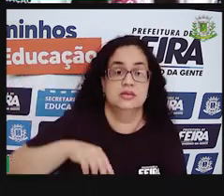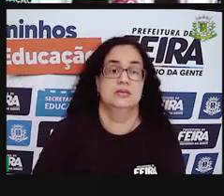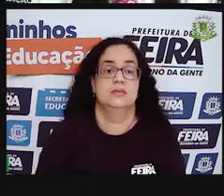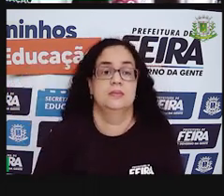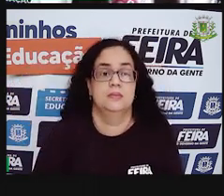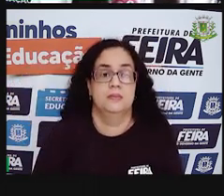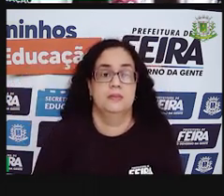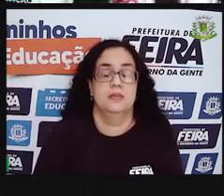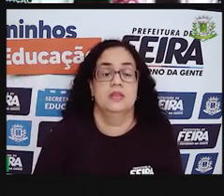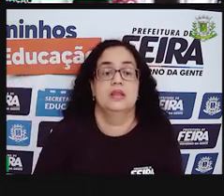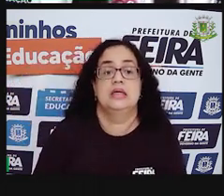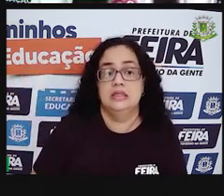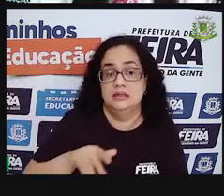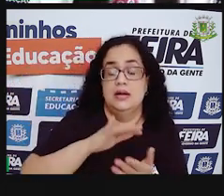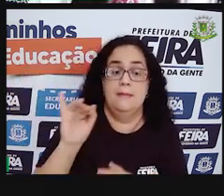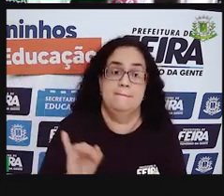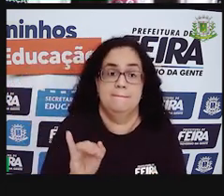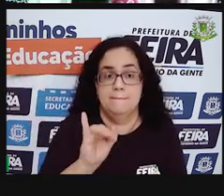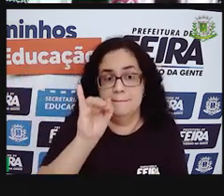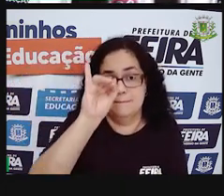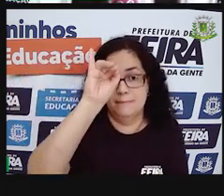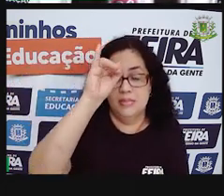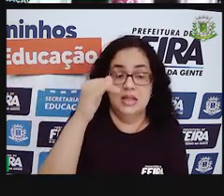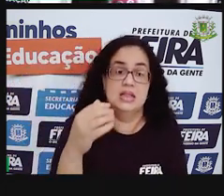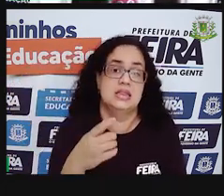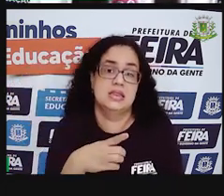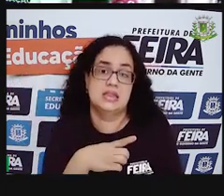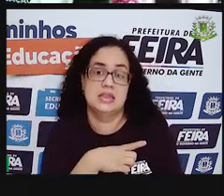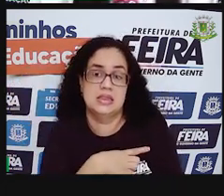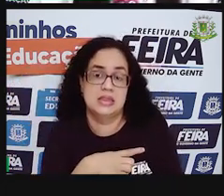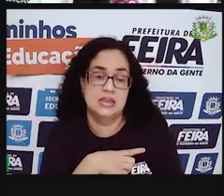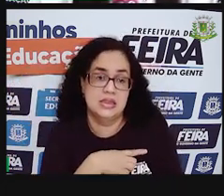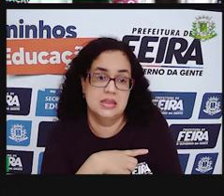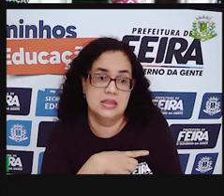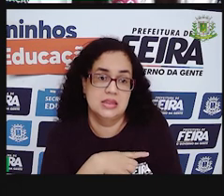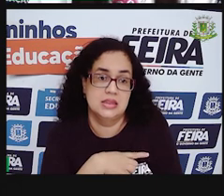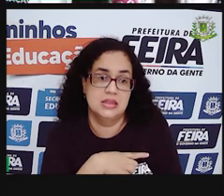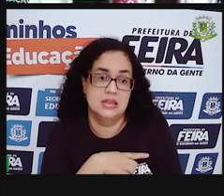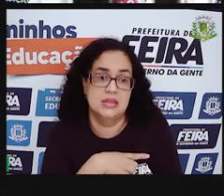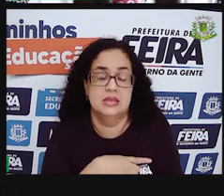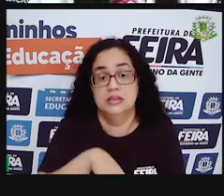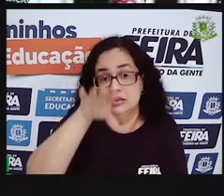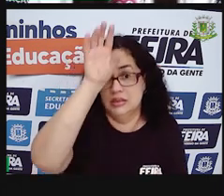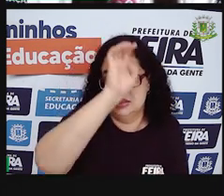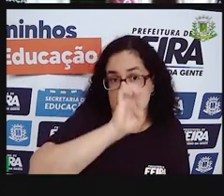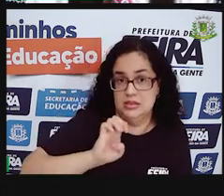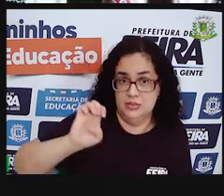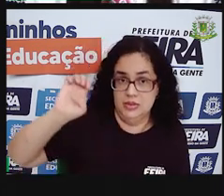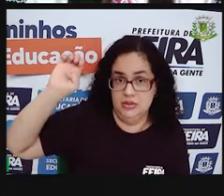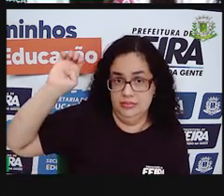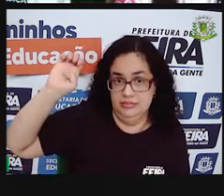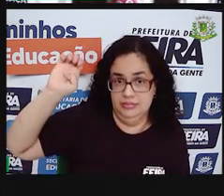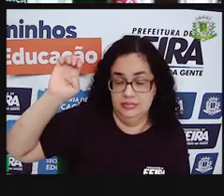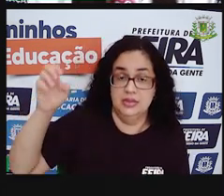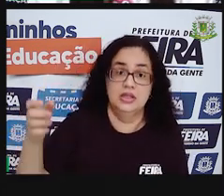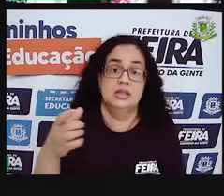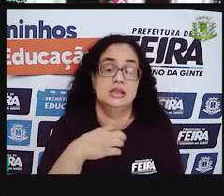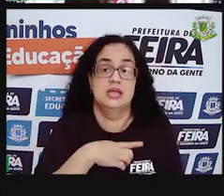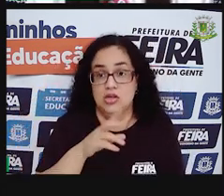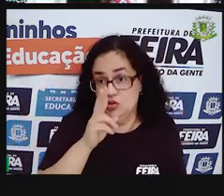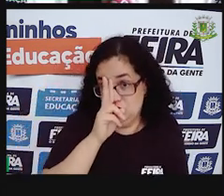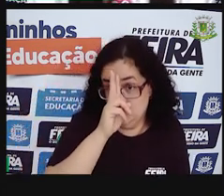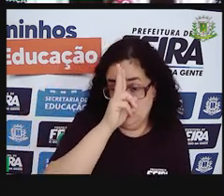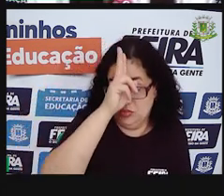dança cigana principal, ela tem aí os aspectos trazidos da Espanha para ganhar força,